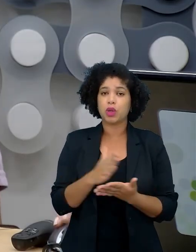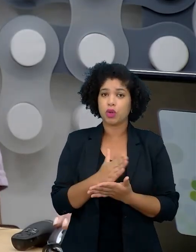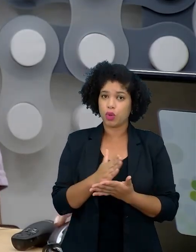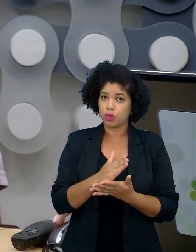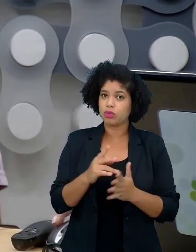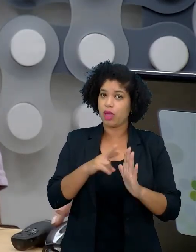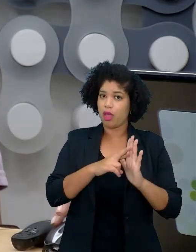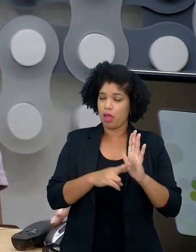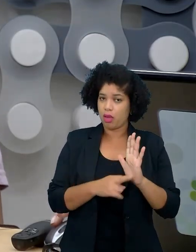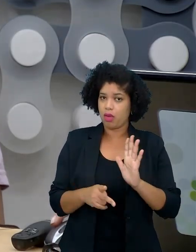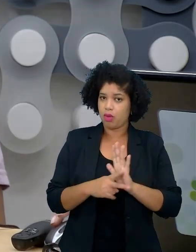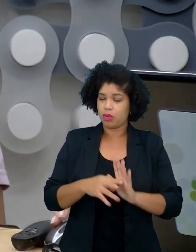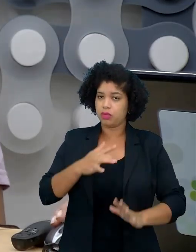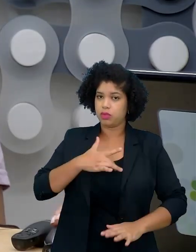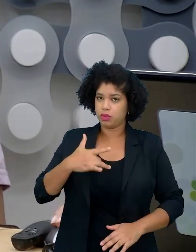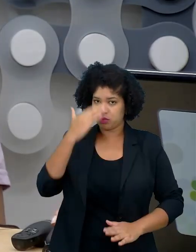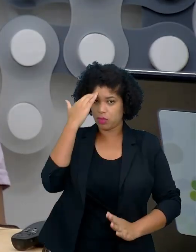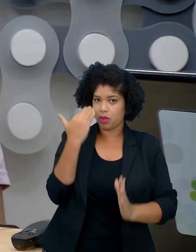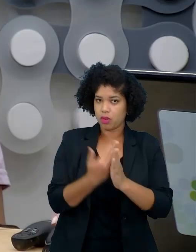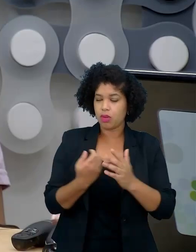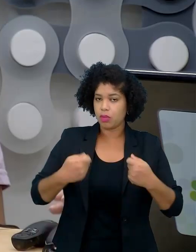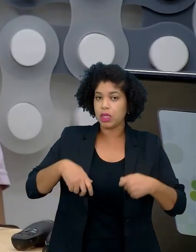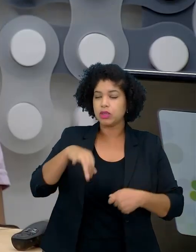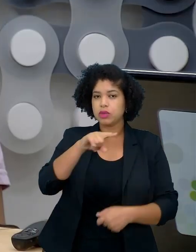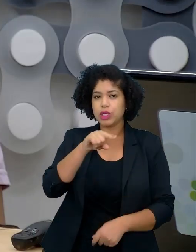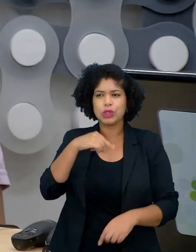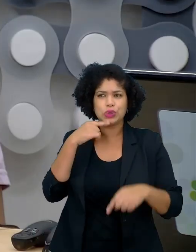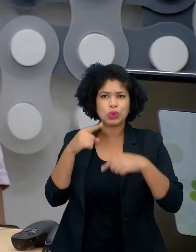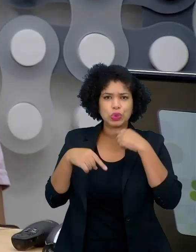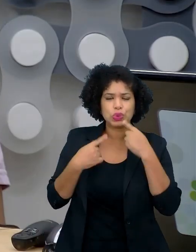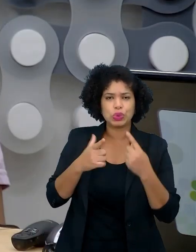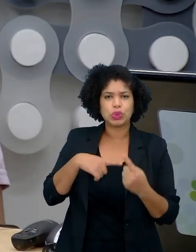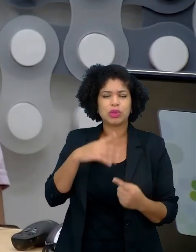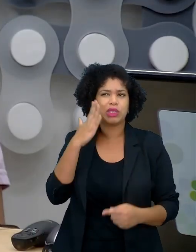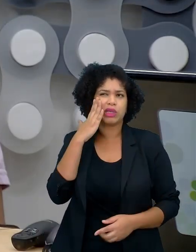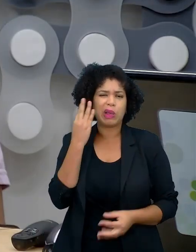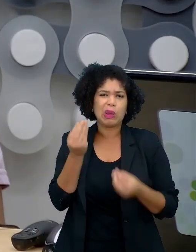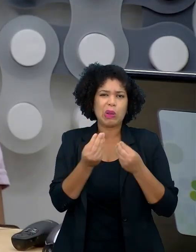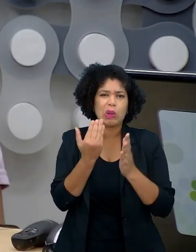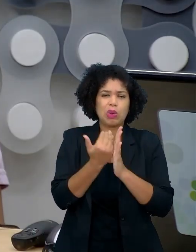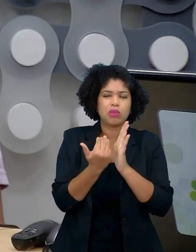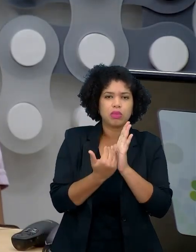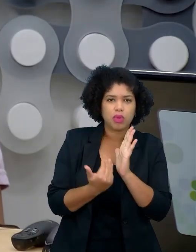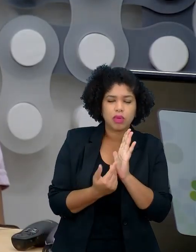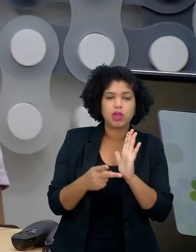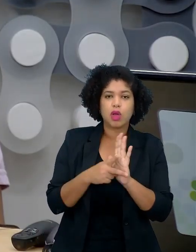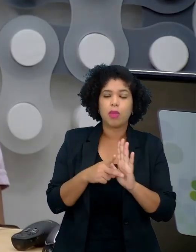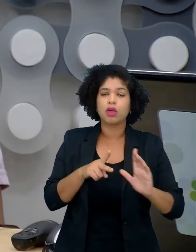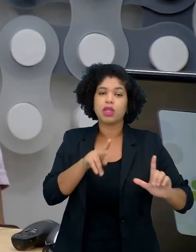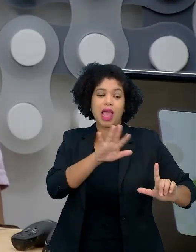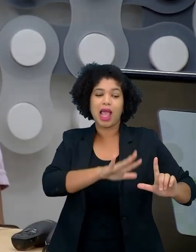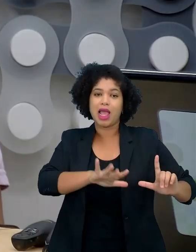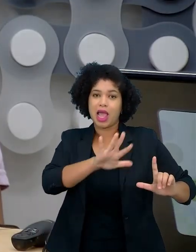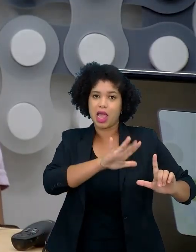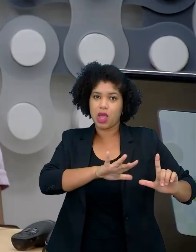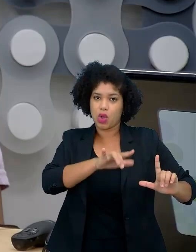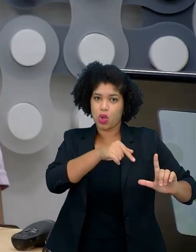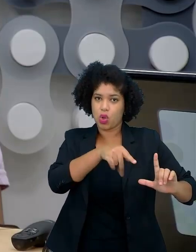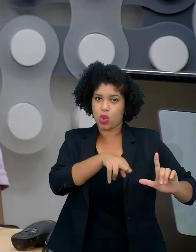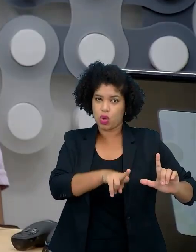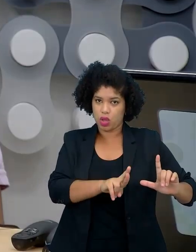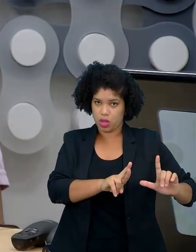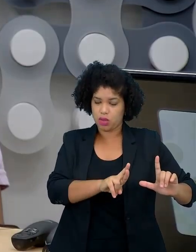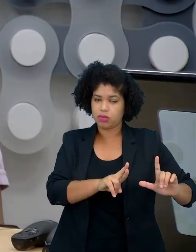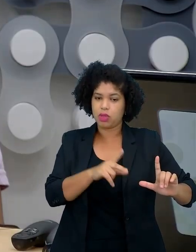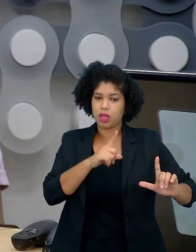sanitários. Então, se ainda há alguma dúvida sobre os protocolos, através do QR Code também que aparece para vocês agora